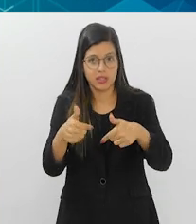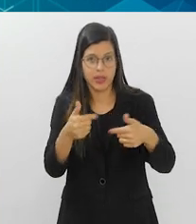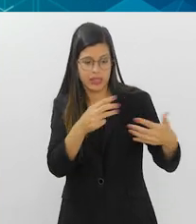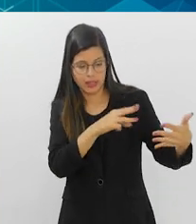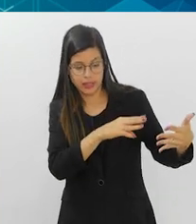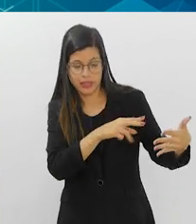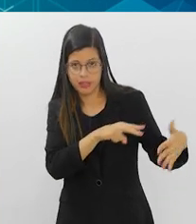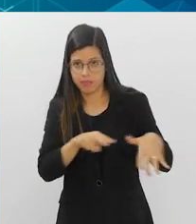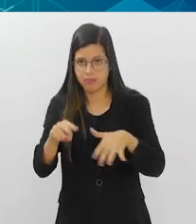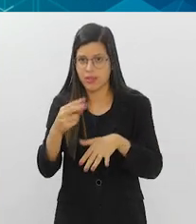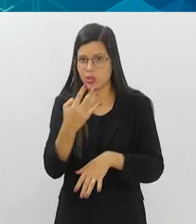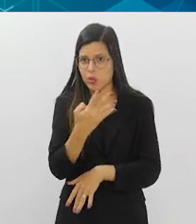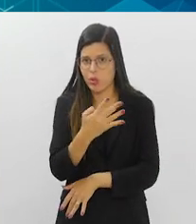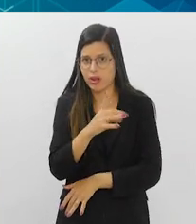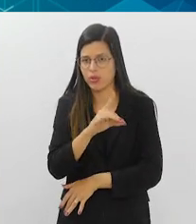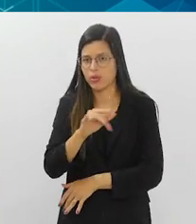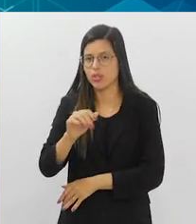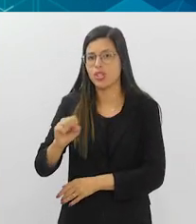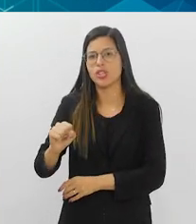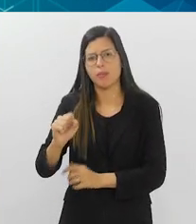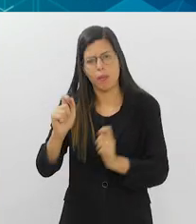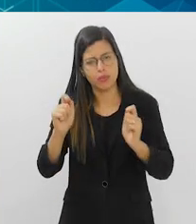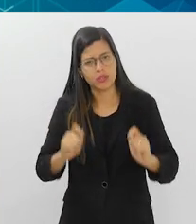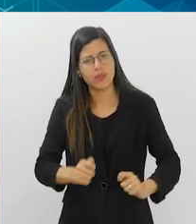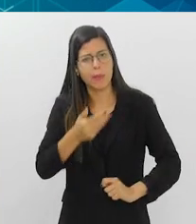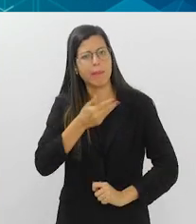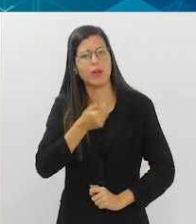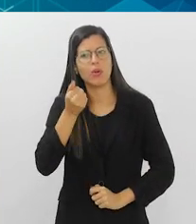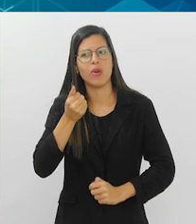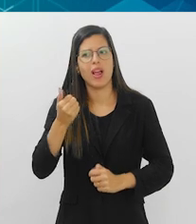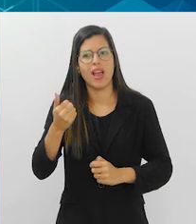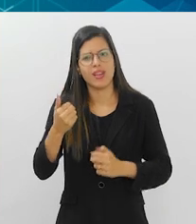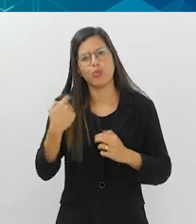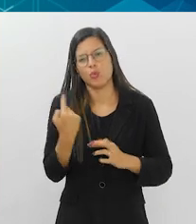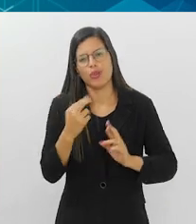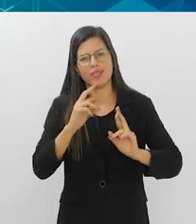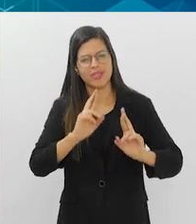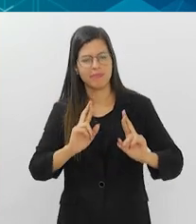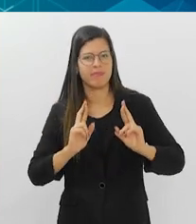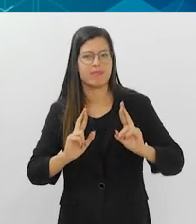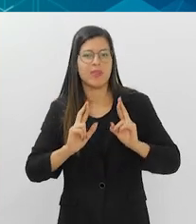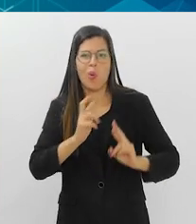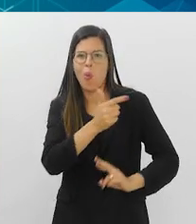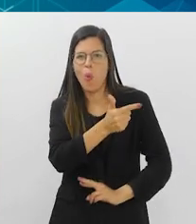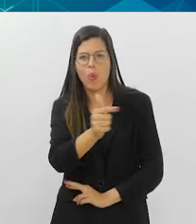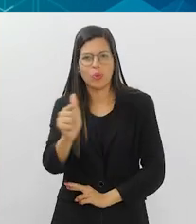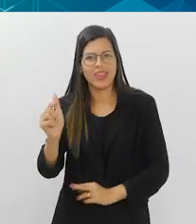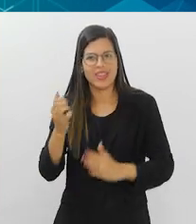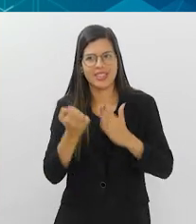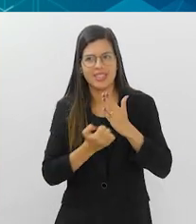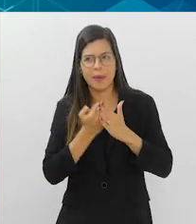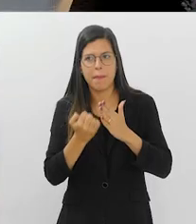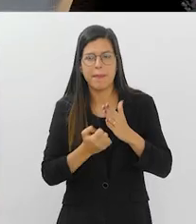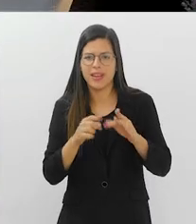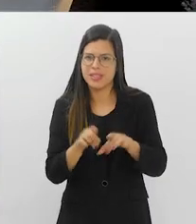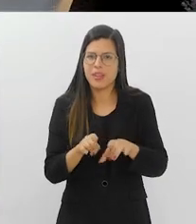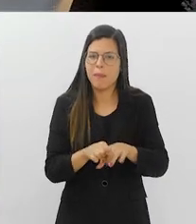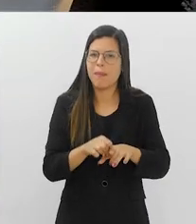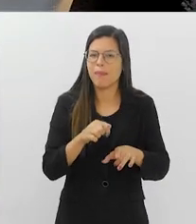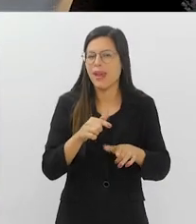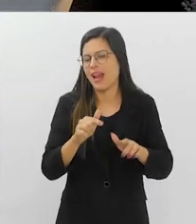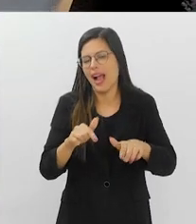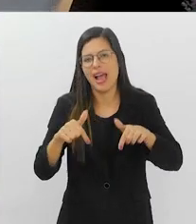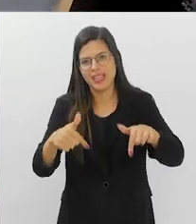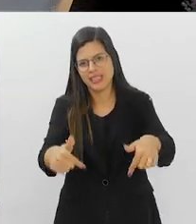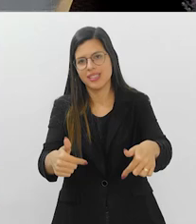né? A semana de 4 dias é um caminho possível para que tenha essa melhoria, e cada vez mais a gente espera que outras empresas tomem outros